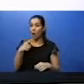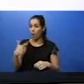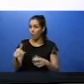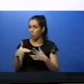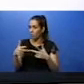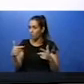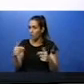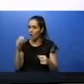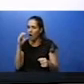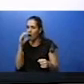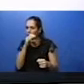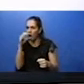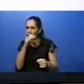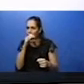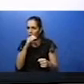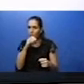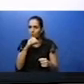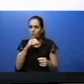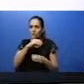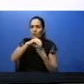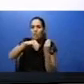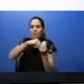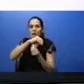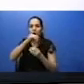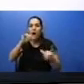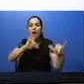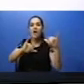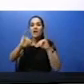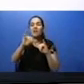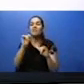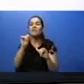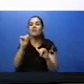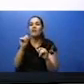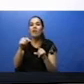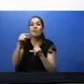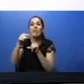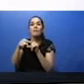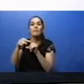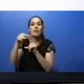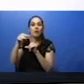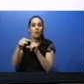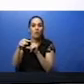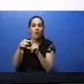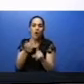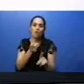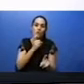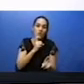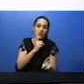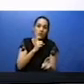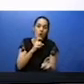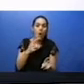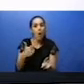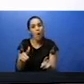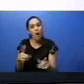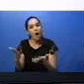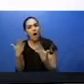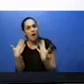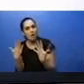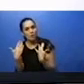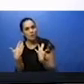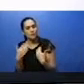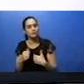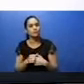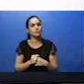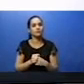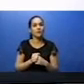influencia a velocidade da reação química, que é a temperatura. Pode ser o frio ou o calor. Então,